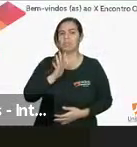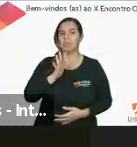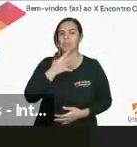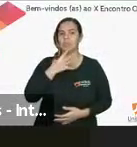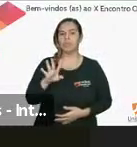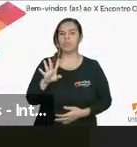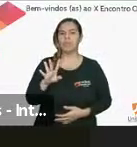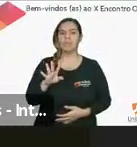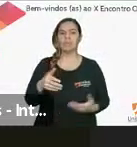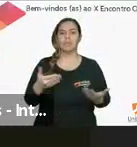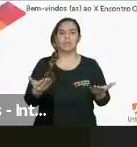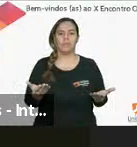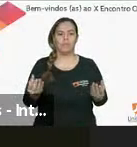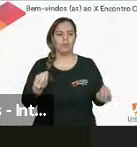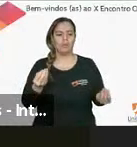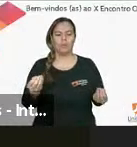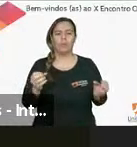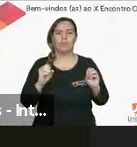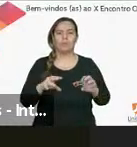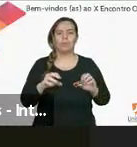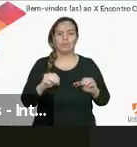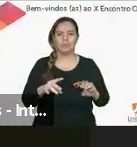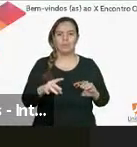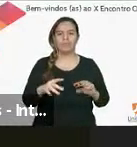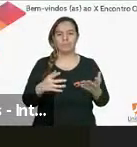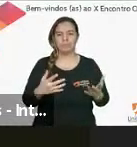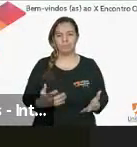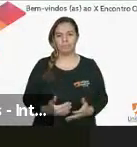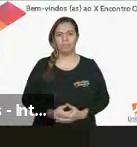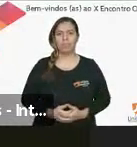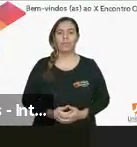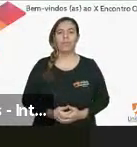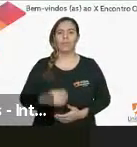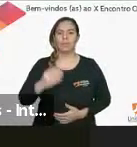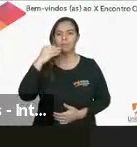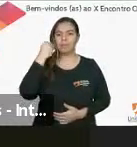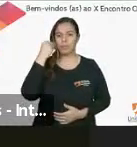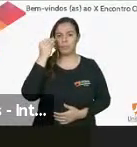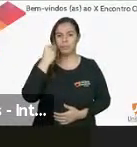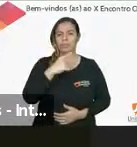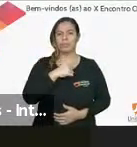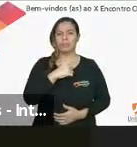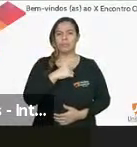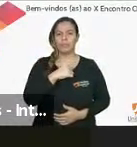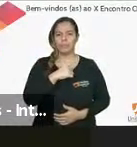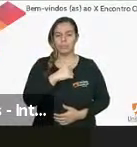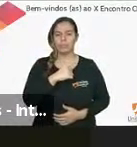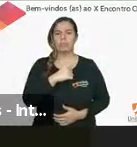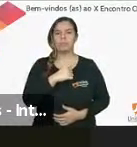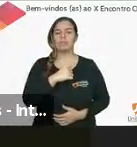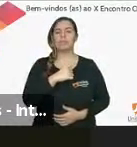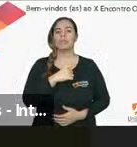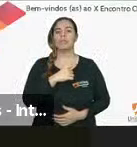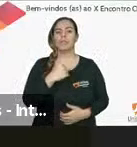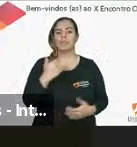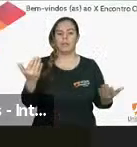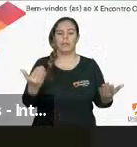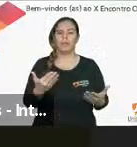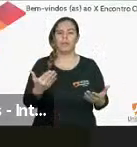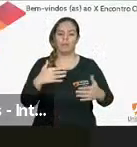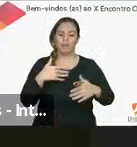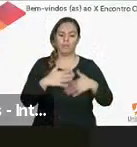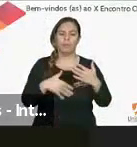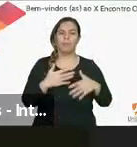E nesse encontro, nessa experiência que ele vai agora